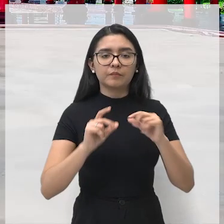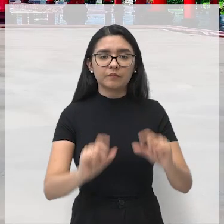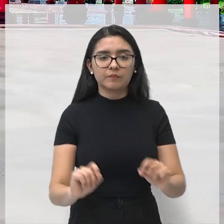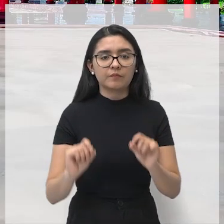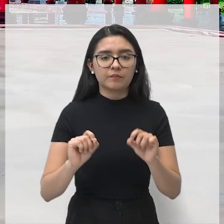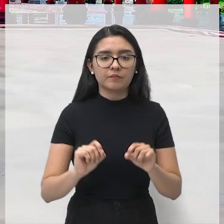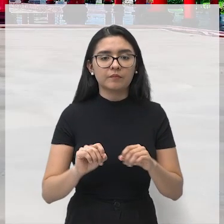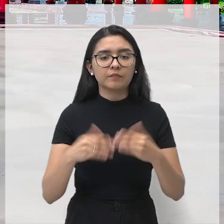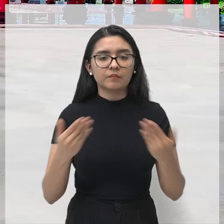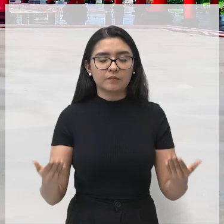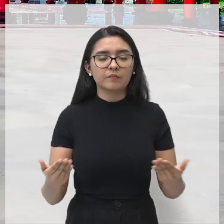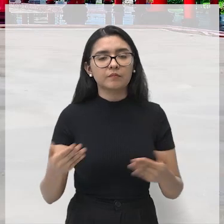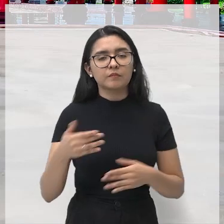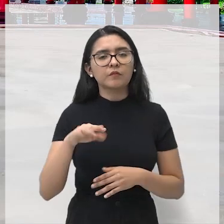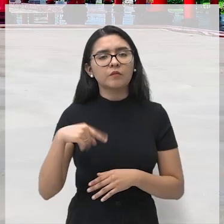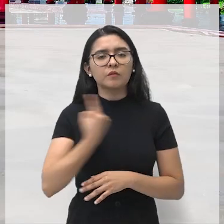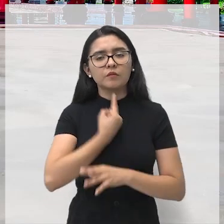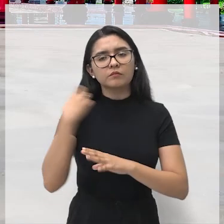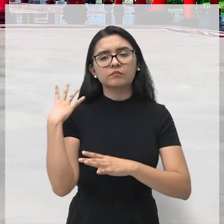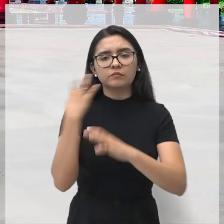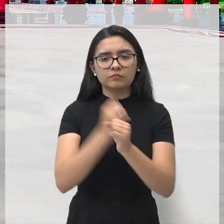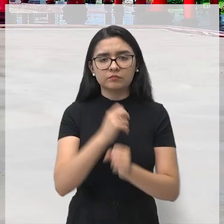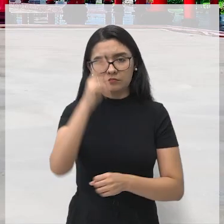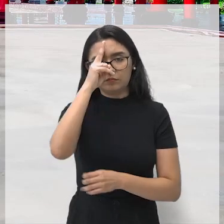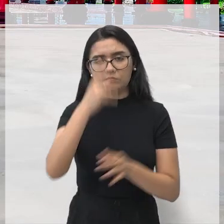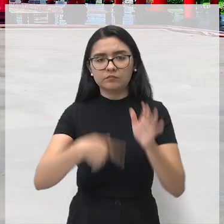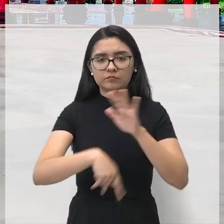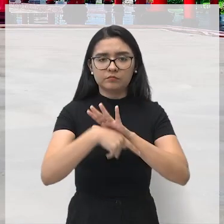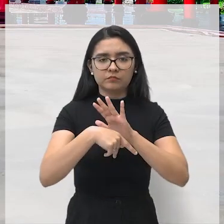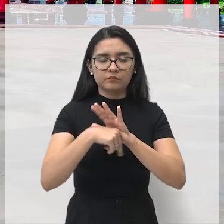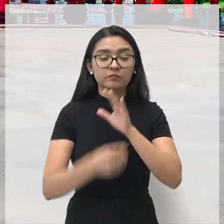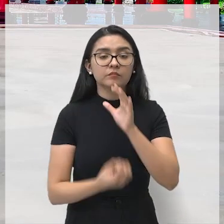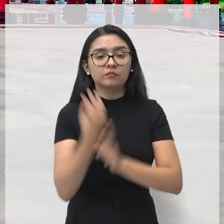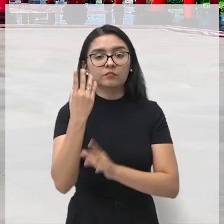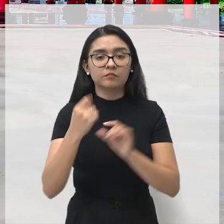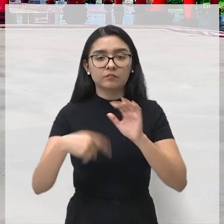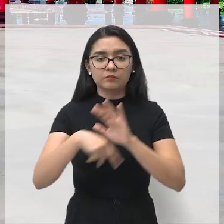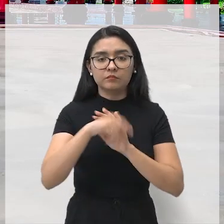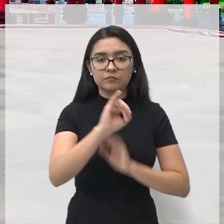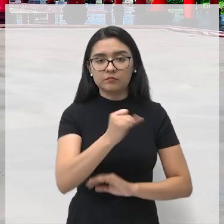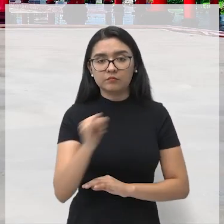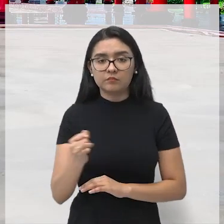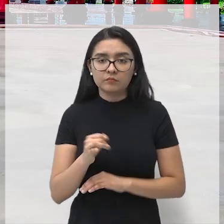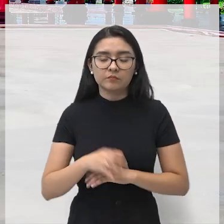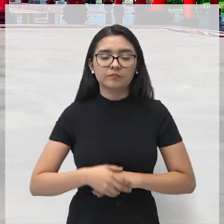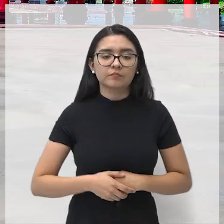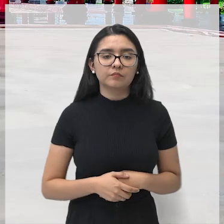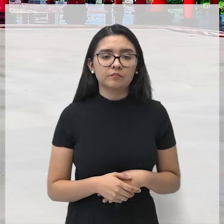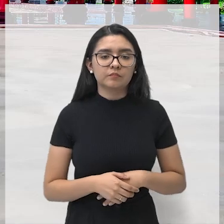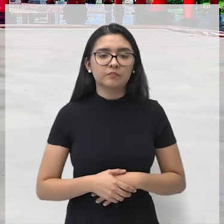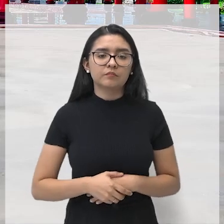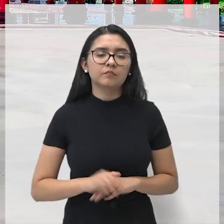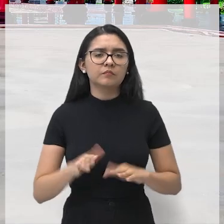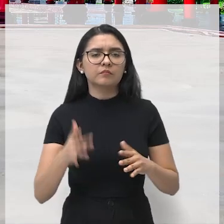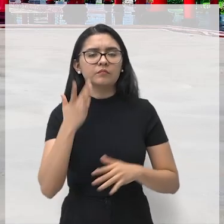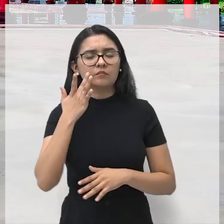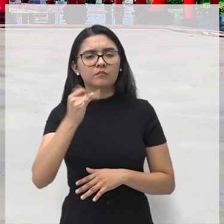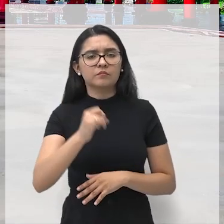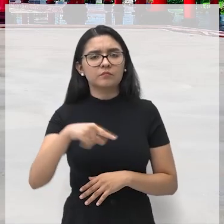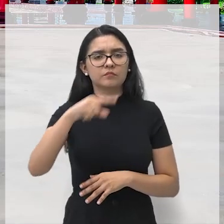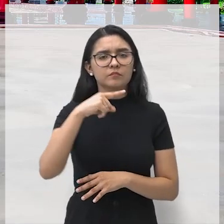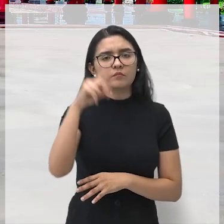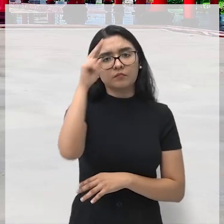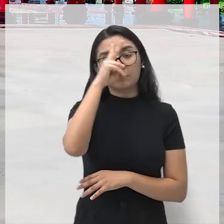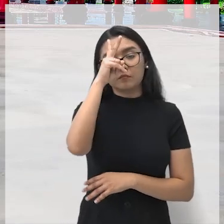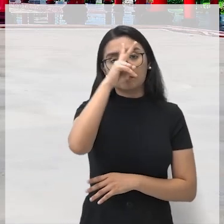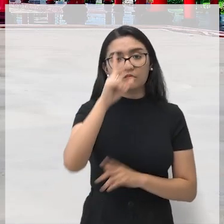a partir deste ponto nós vamos relembrar um pouco da história da criação do jiu-jitsu. E aí, não sei se vocês se recordam,